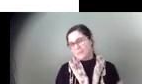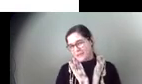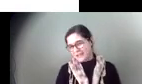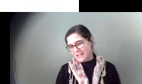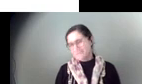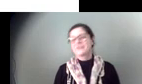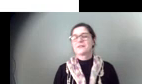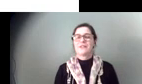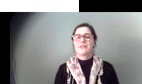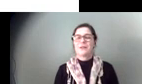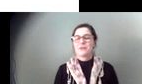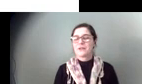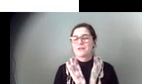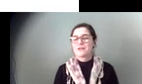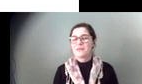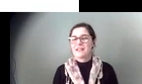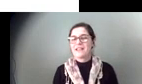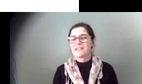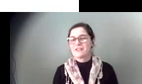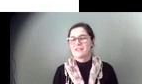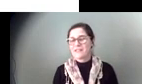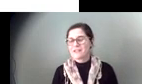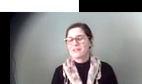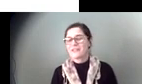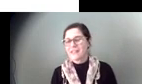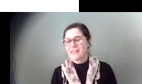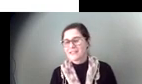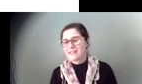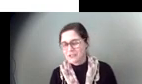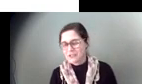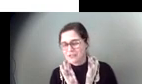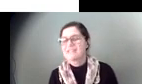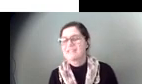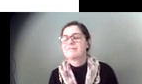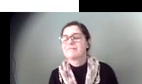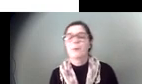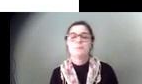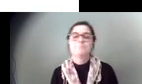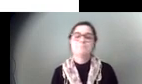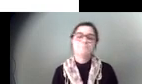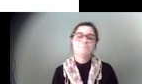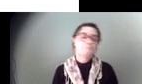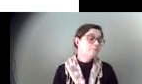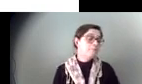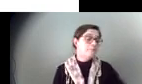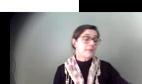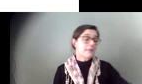vai relaxar um pouquinho e falar um pouquinho sobre as atividades curriculares esportivas, tá bom?